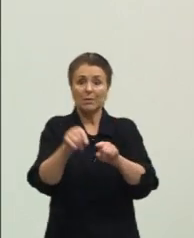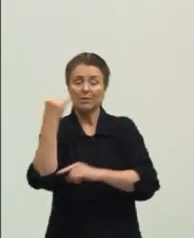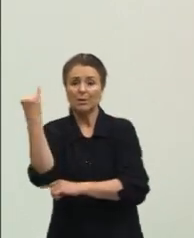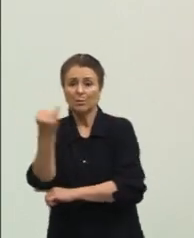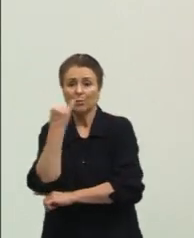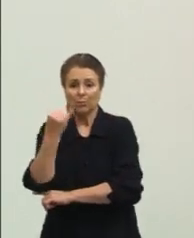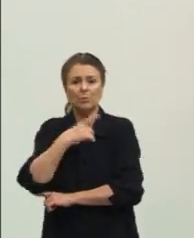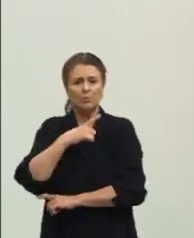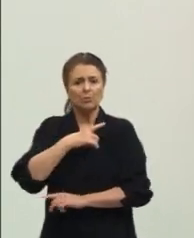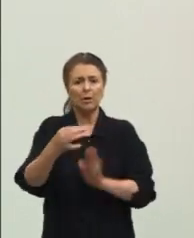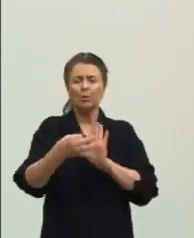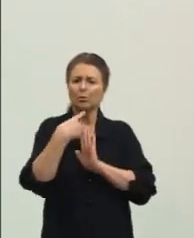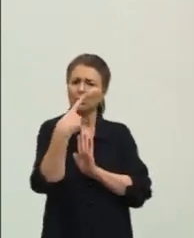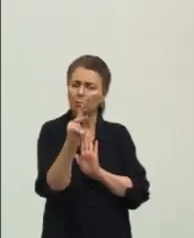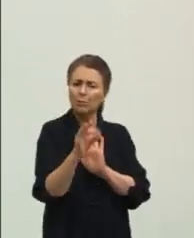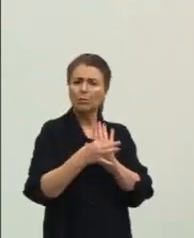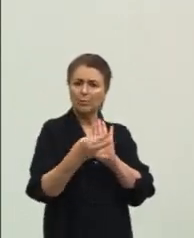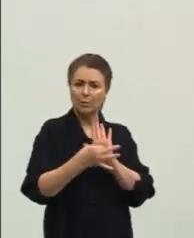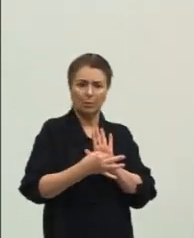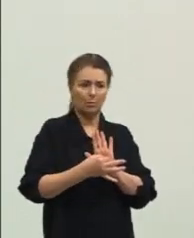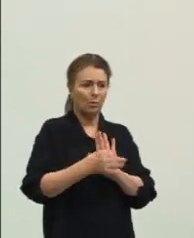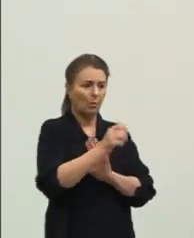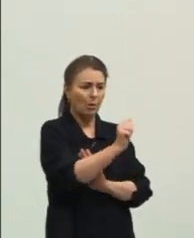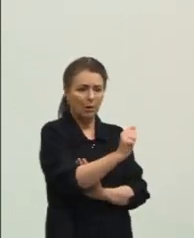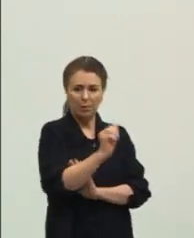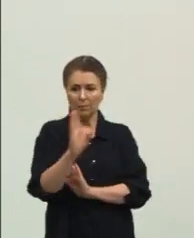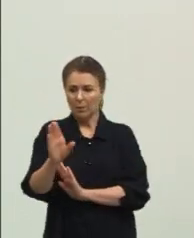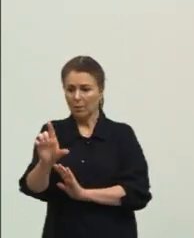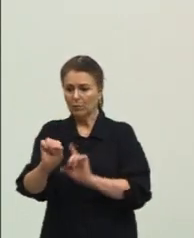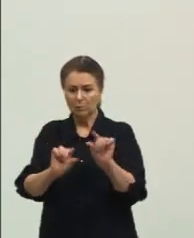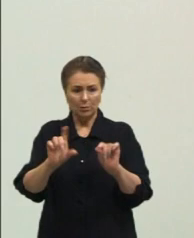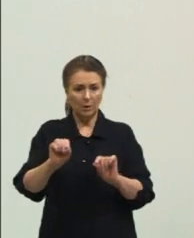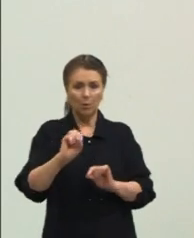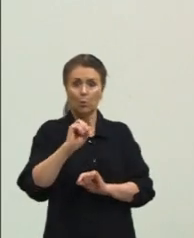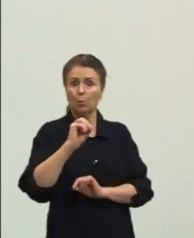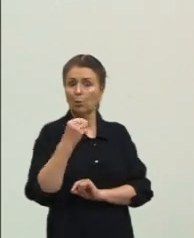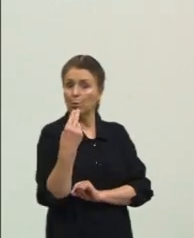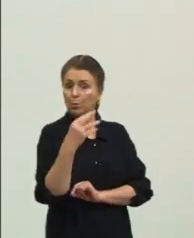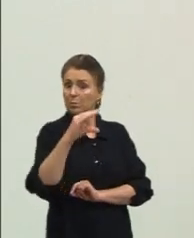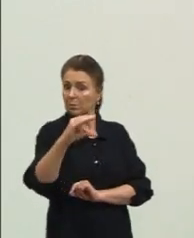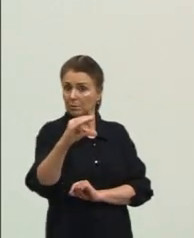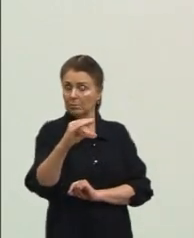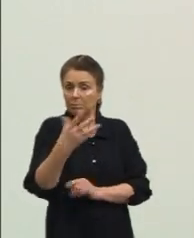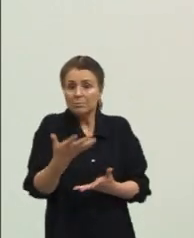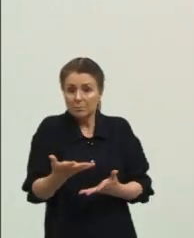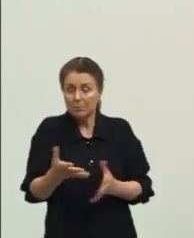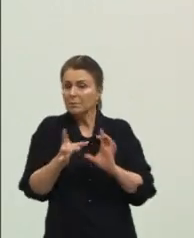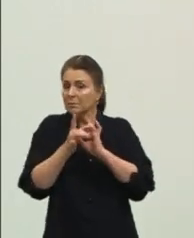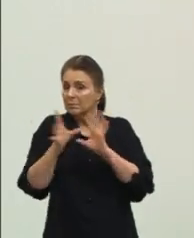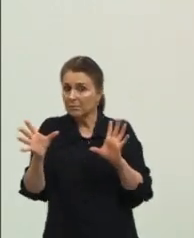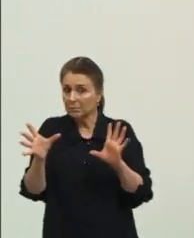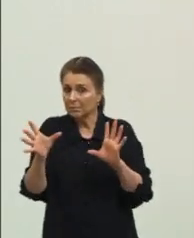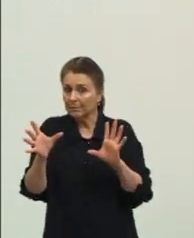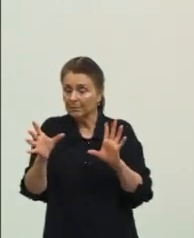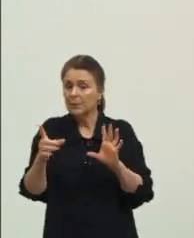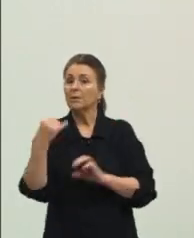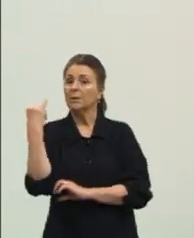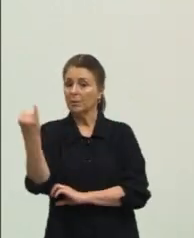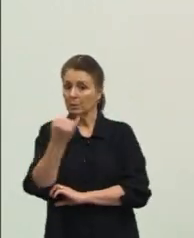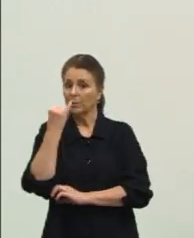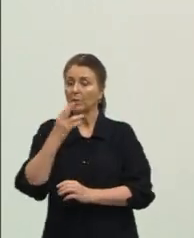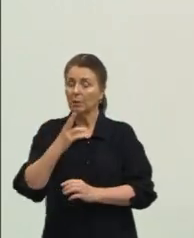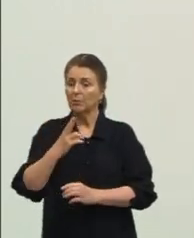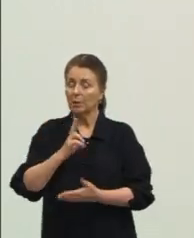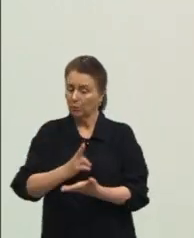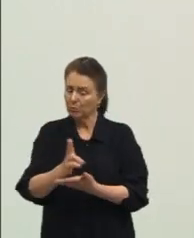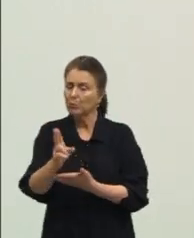ter o teu posicionamento Eu prefiro a o b ou c Isso faz parte do jogo O que é importante é manter algo com as